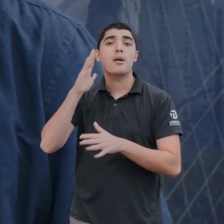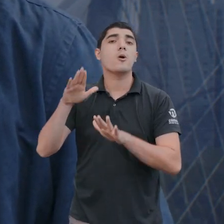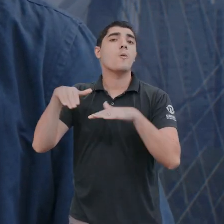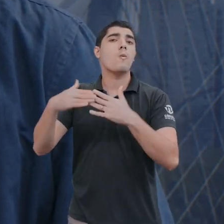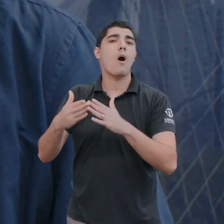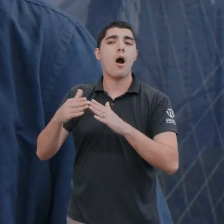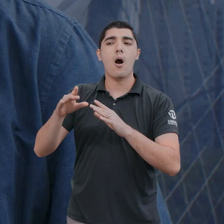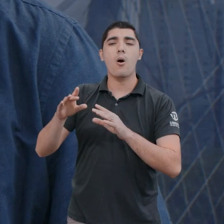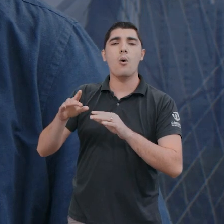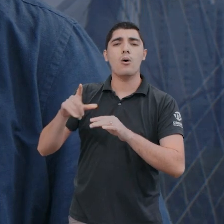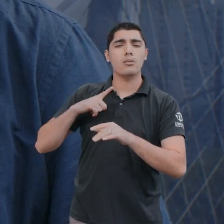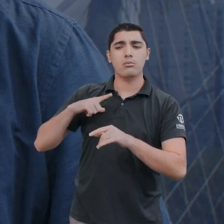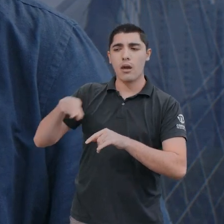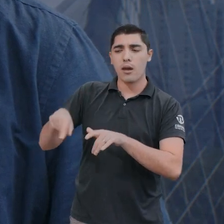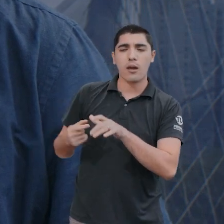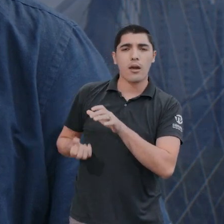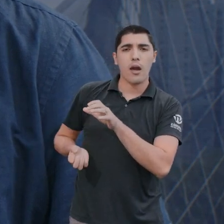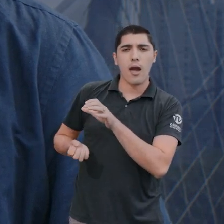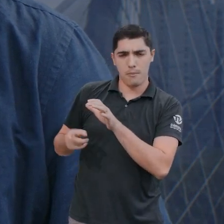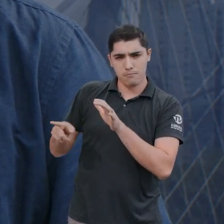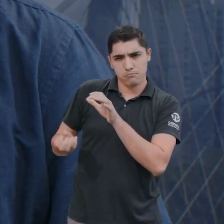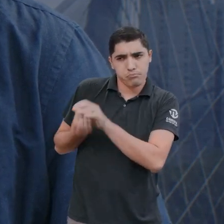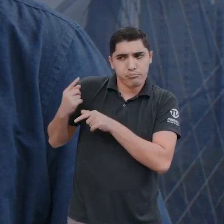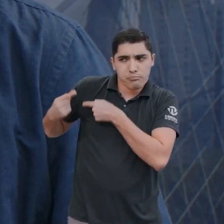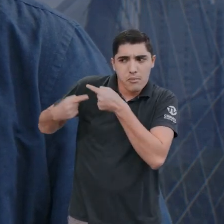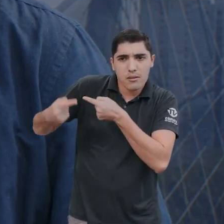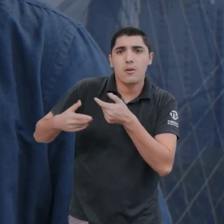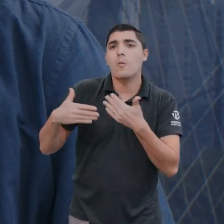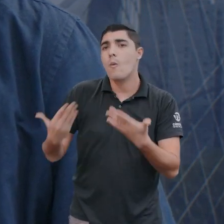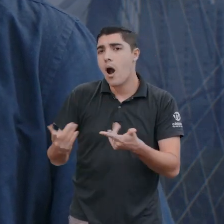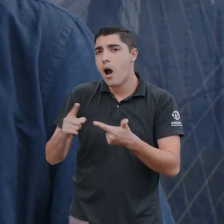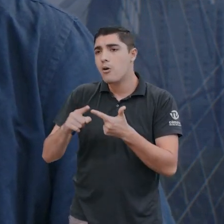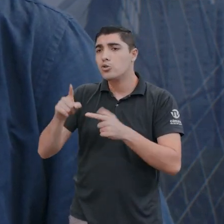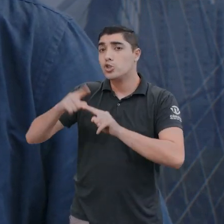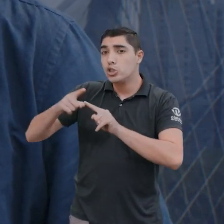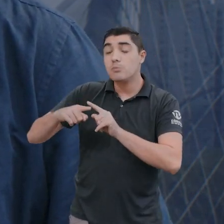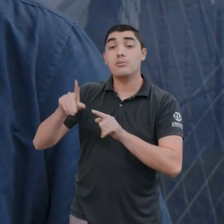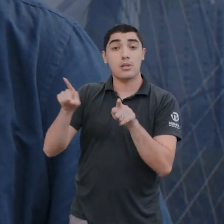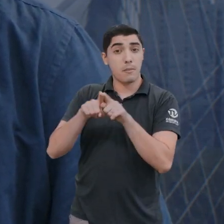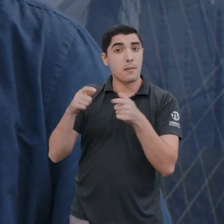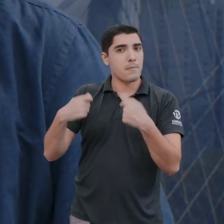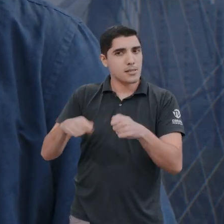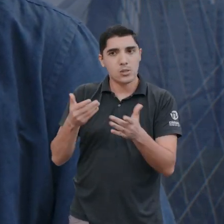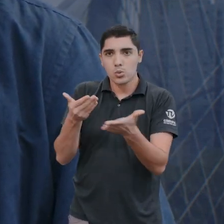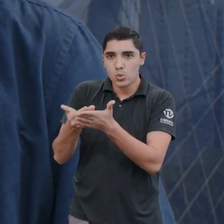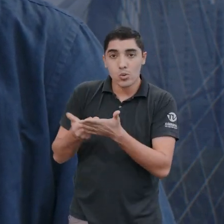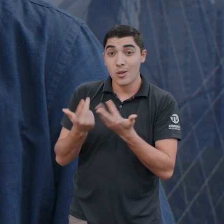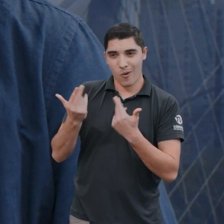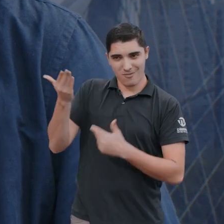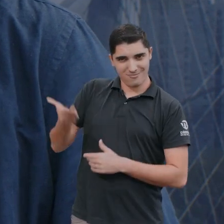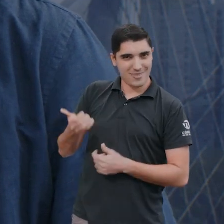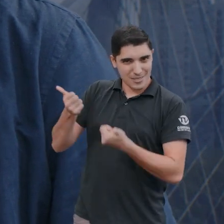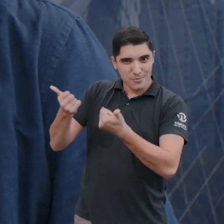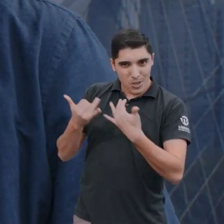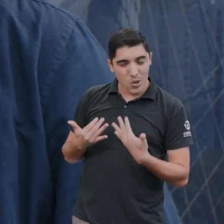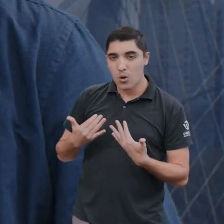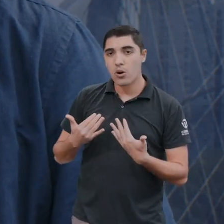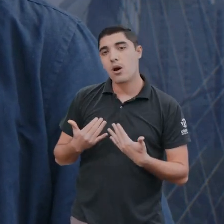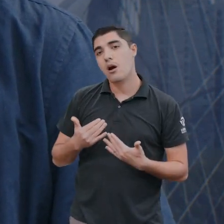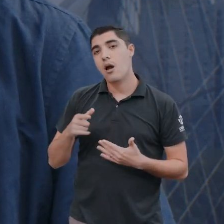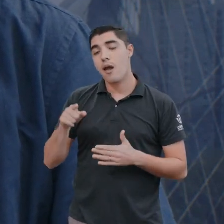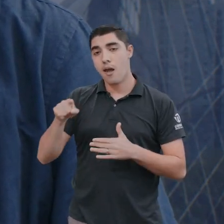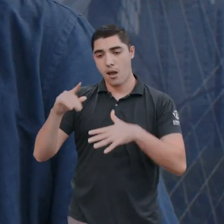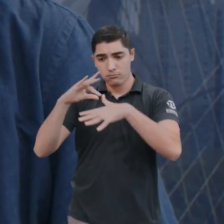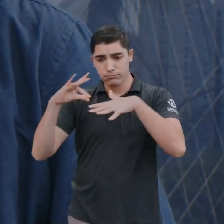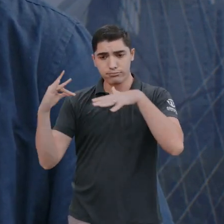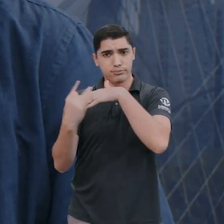olhar qual material foi utilizado para que essa roupa fosse produzida, buscar conhecimento também. Hoje em dia, como ela disse, as redes